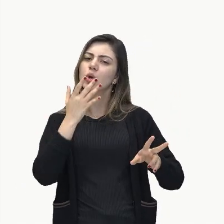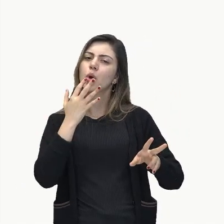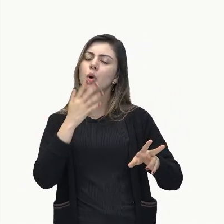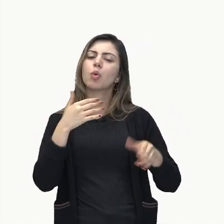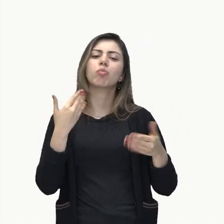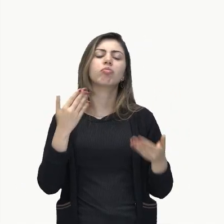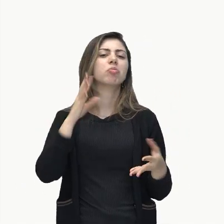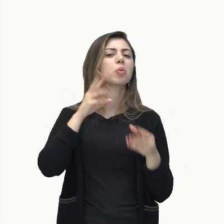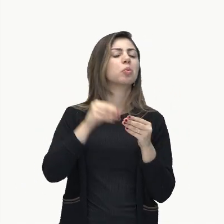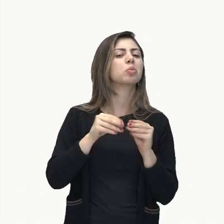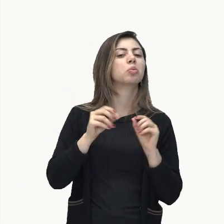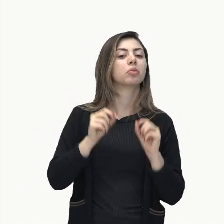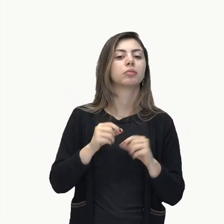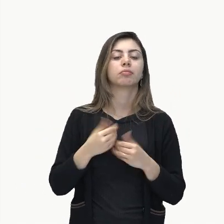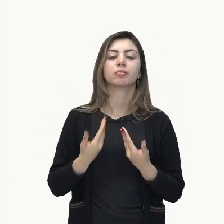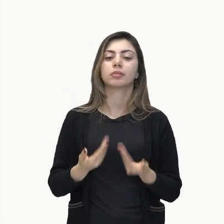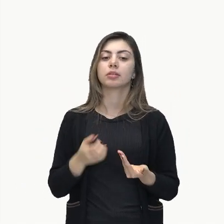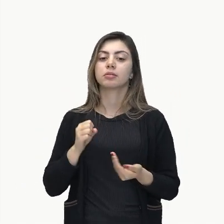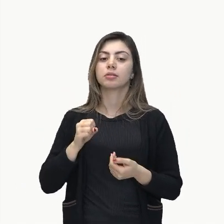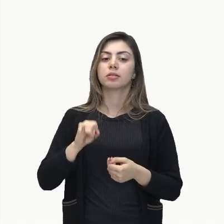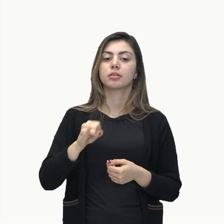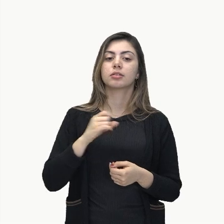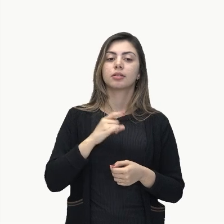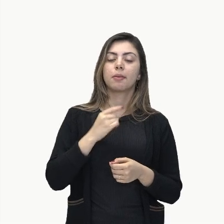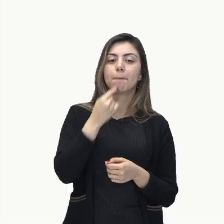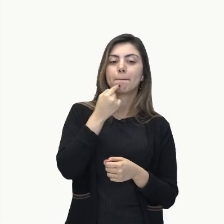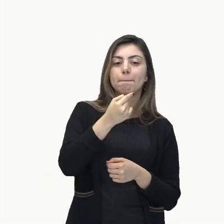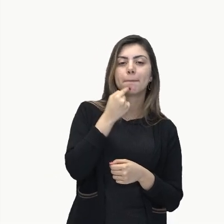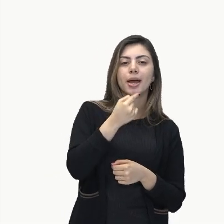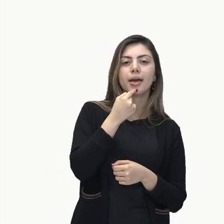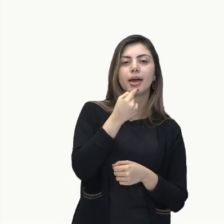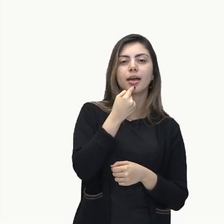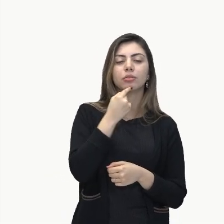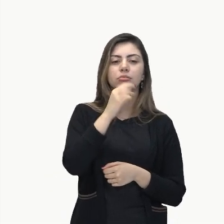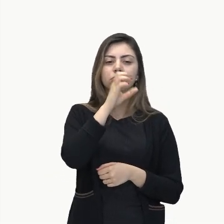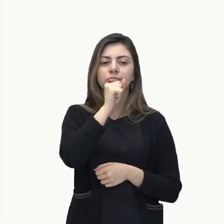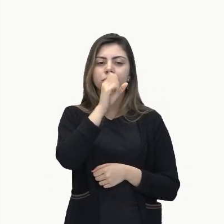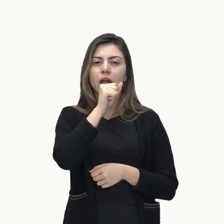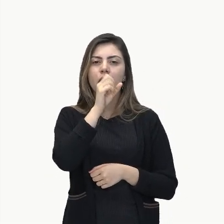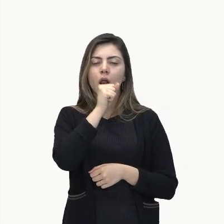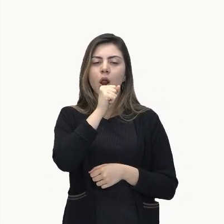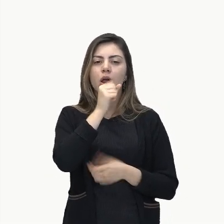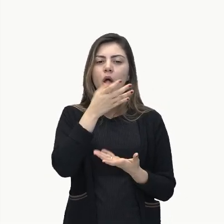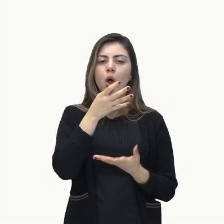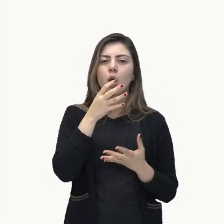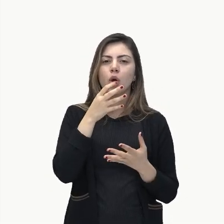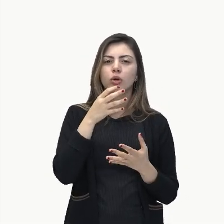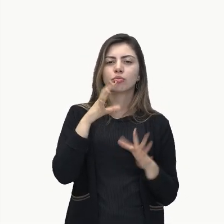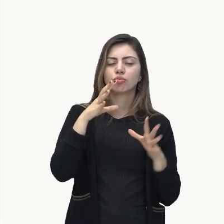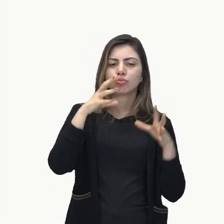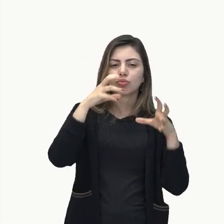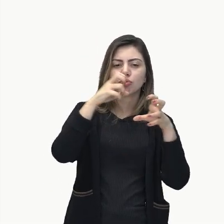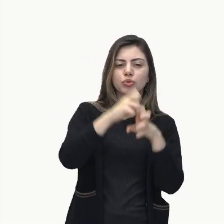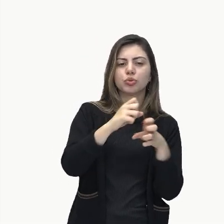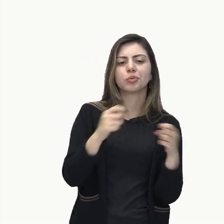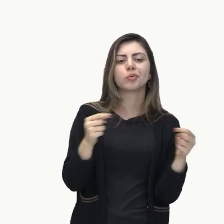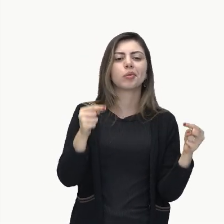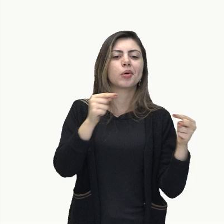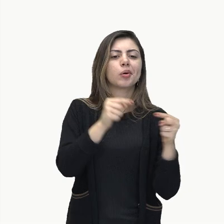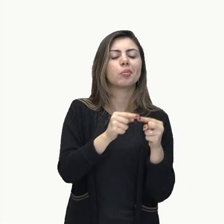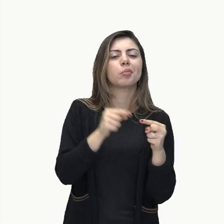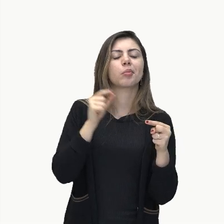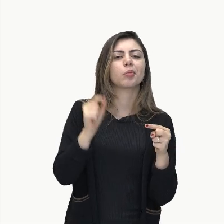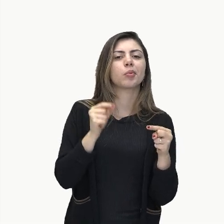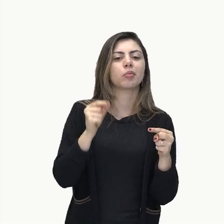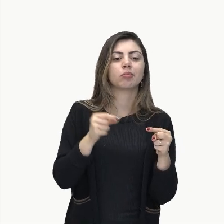Quanto mais próximo nós estamos desse laranja mais escuro, aqui, ó, nós temos